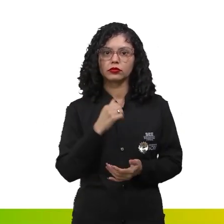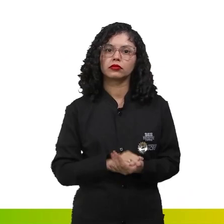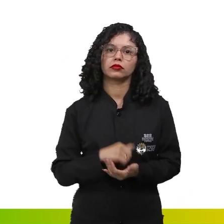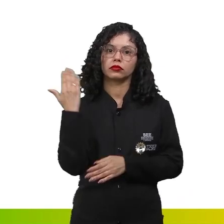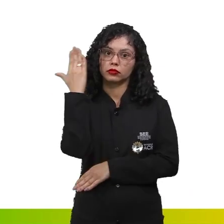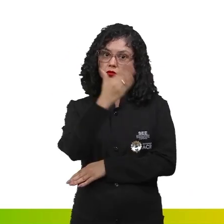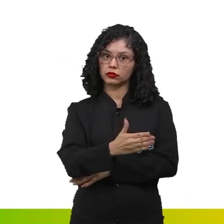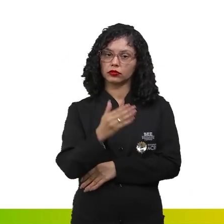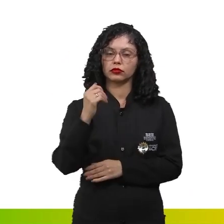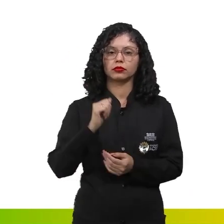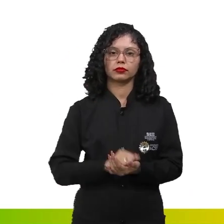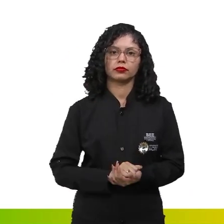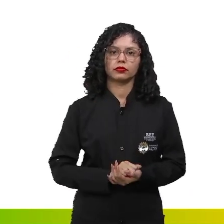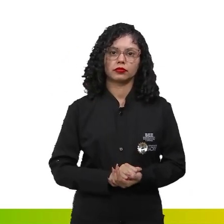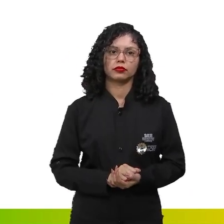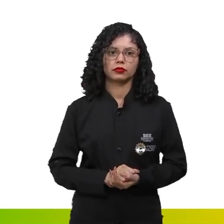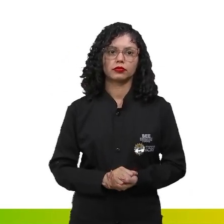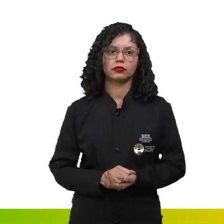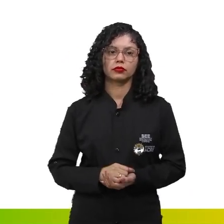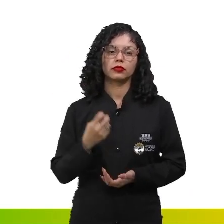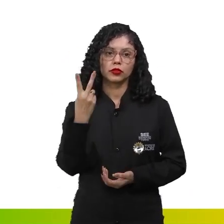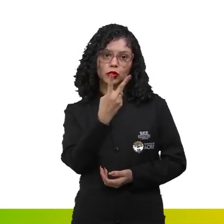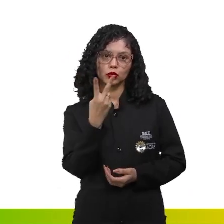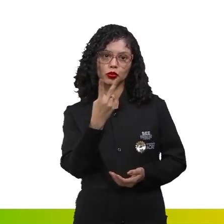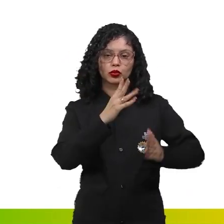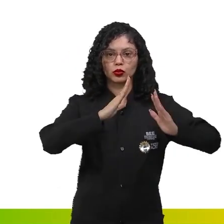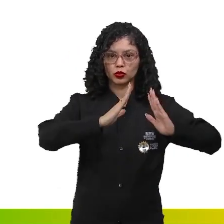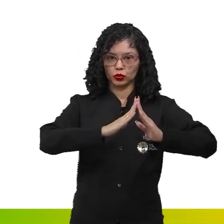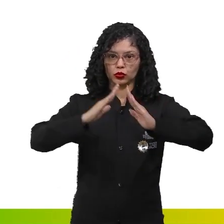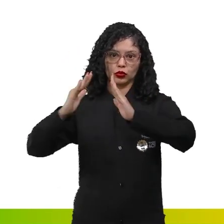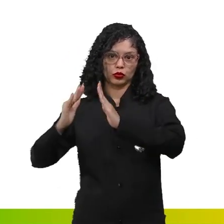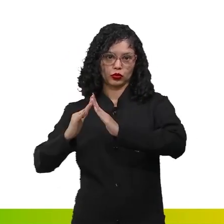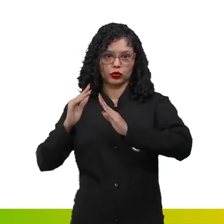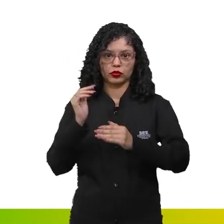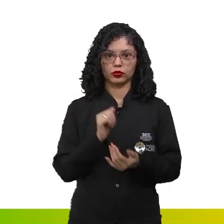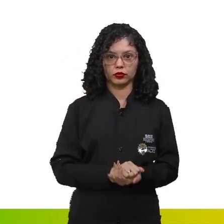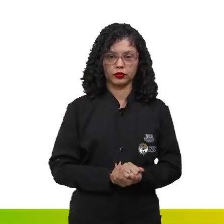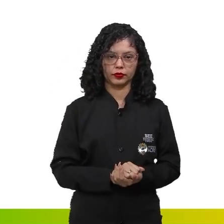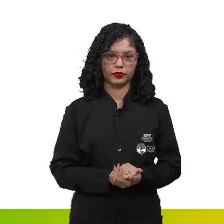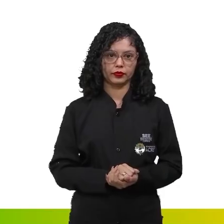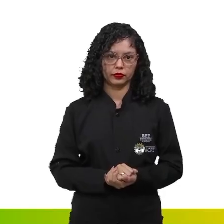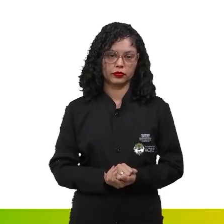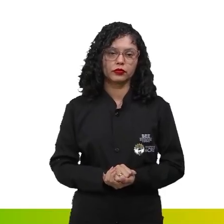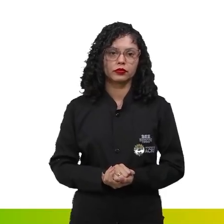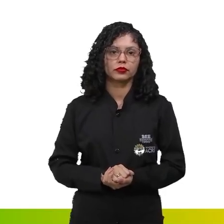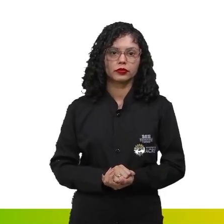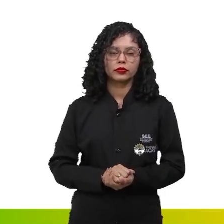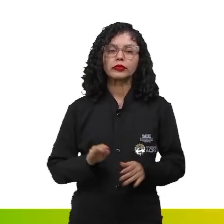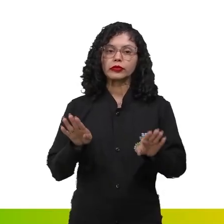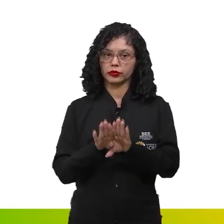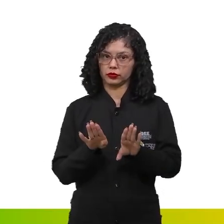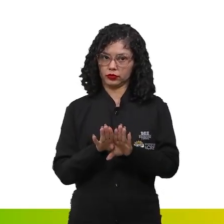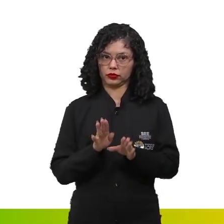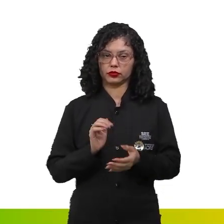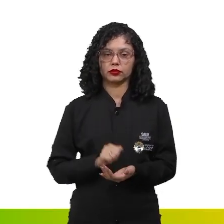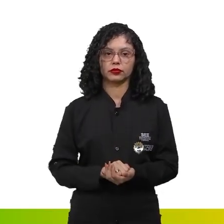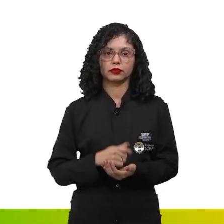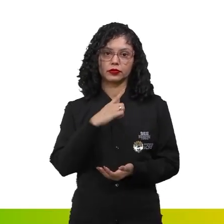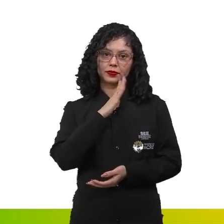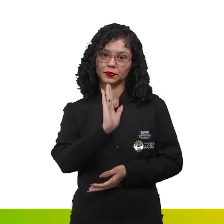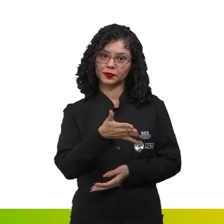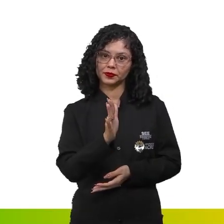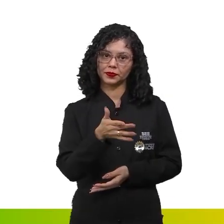partes diretamente proporcionais. Partes diretamente proporcionais. As áreas das duas casas